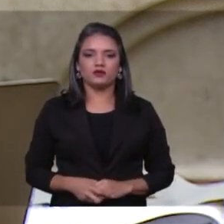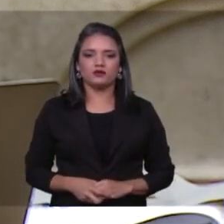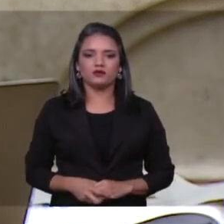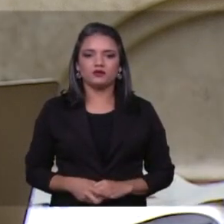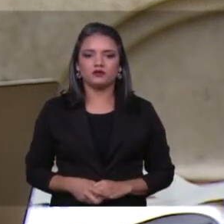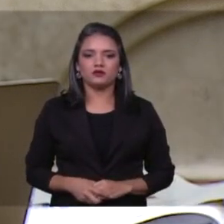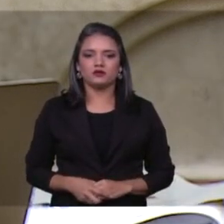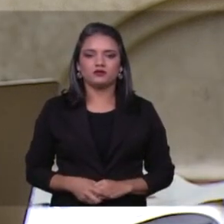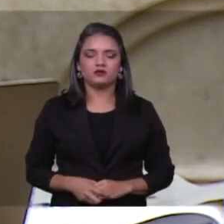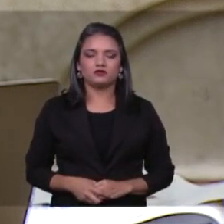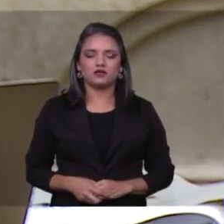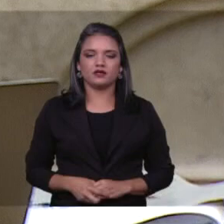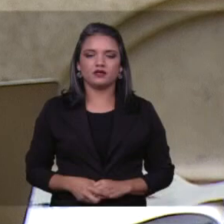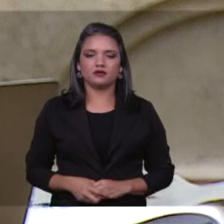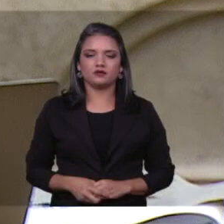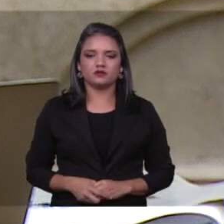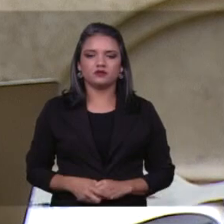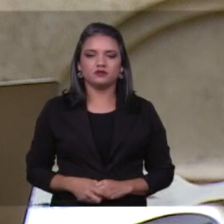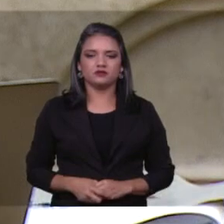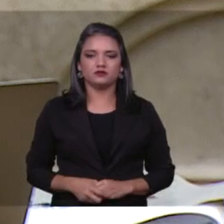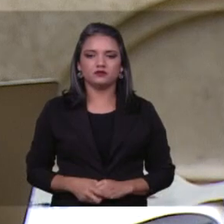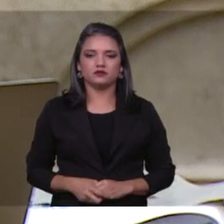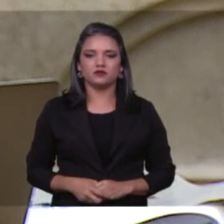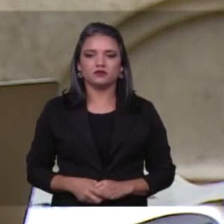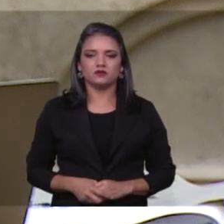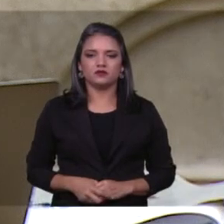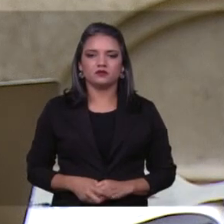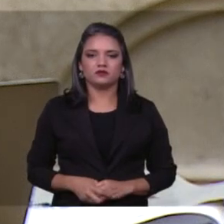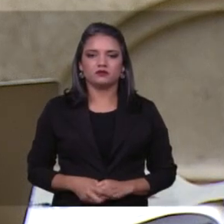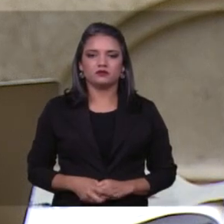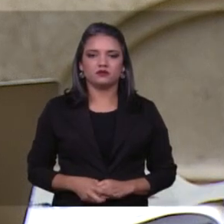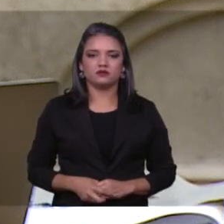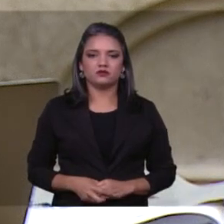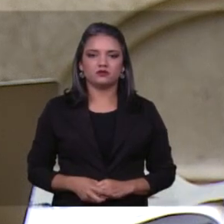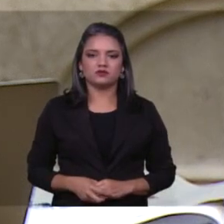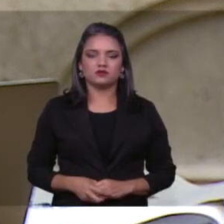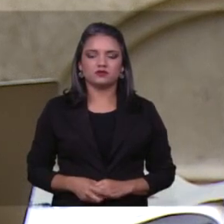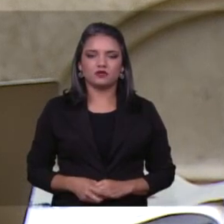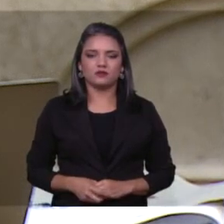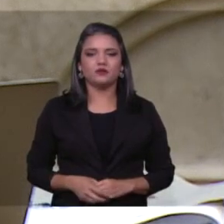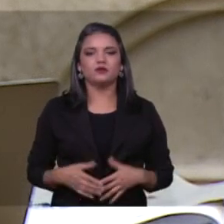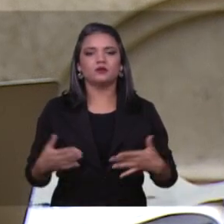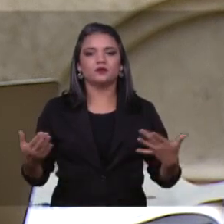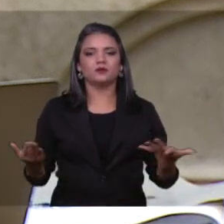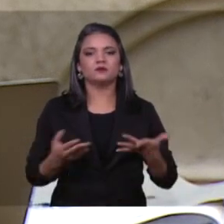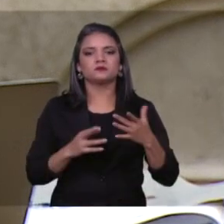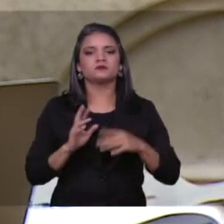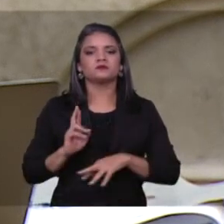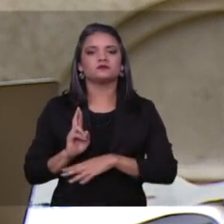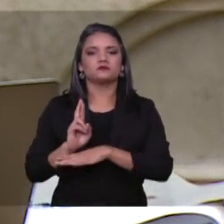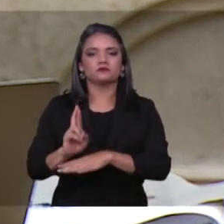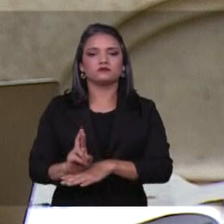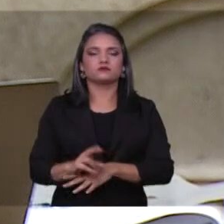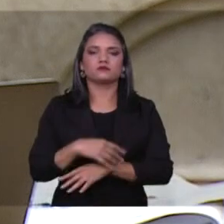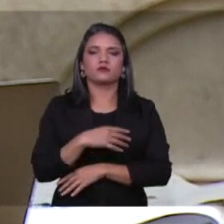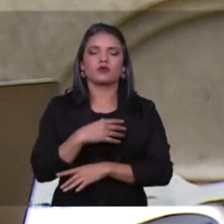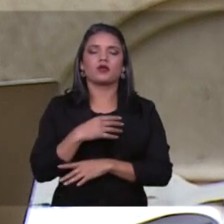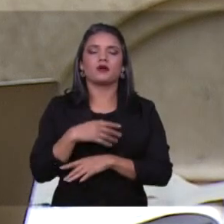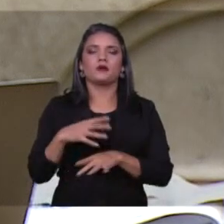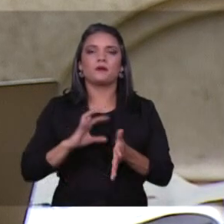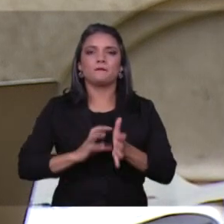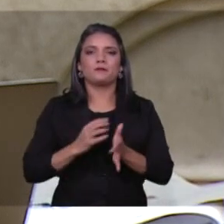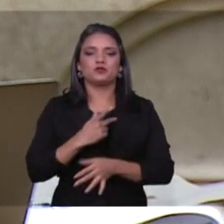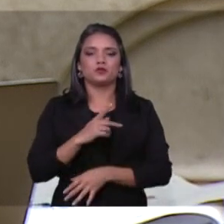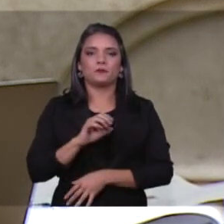Com a palavra o ministro Luiz Roberto Barroso, presidente do STF. E agora falará pelo requerente Partido Socialismo e Liberdade, PSOL, o doutor